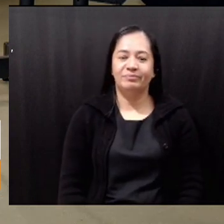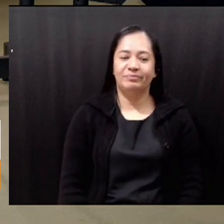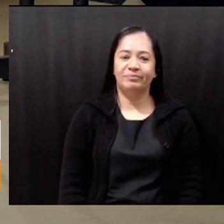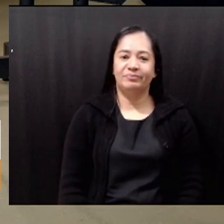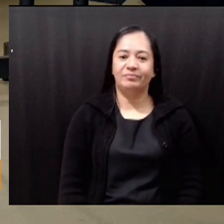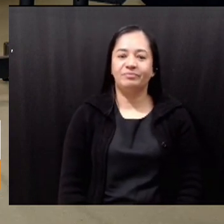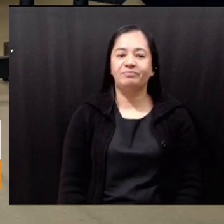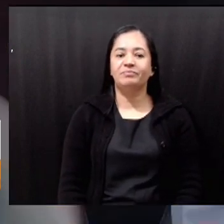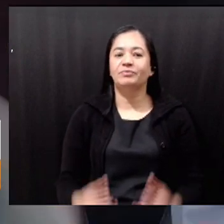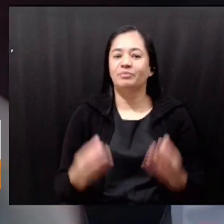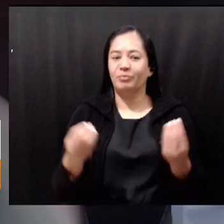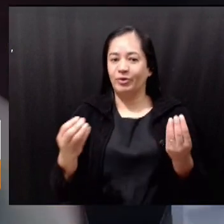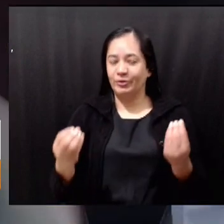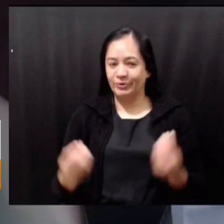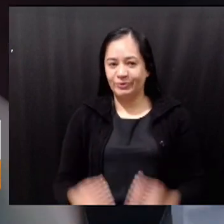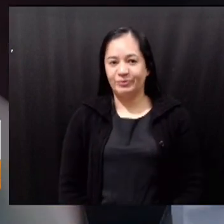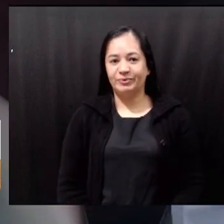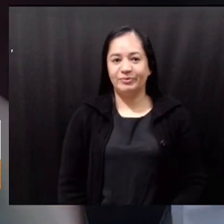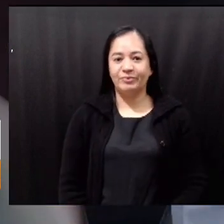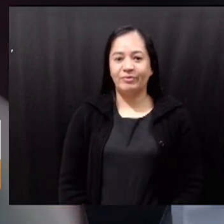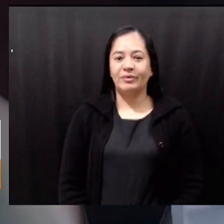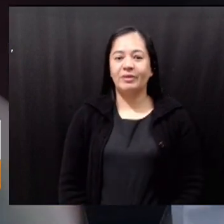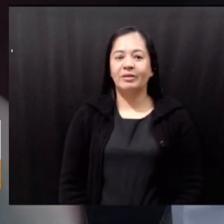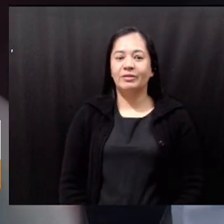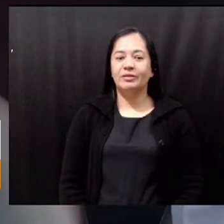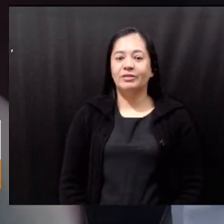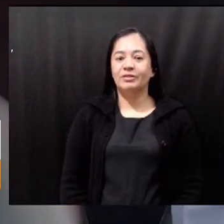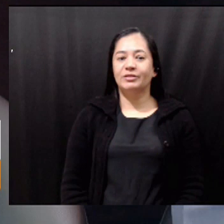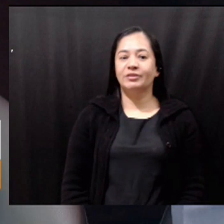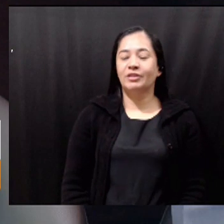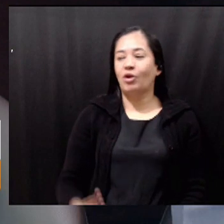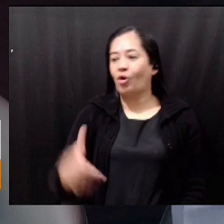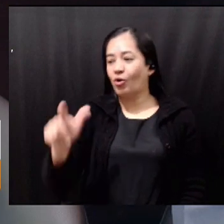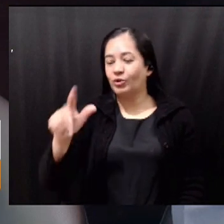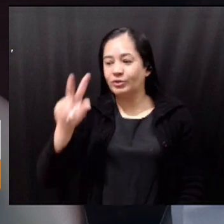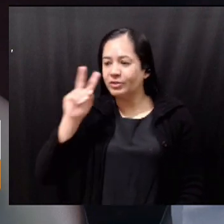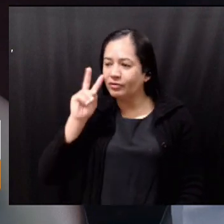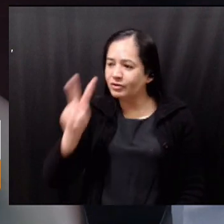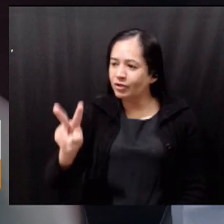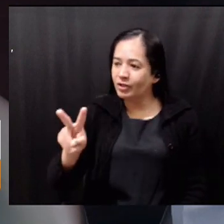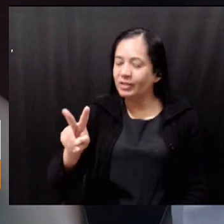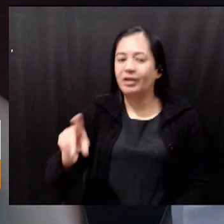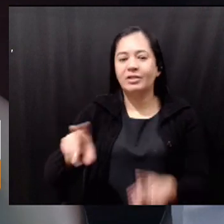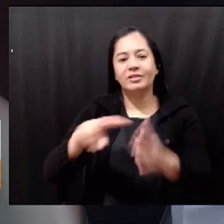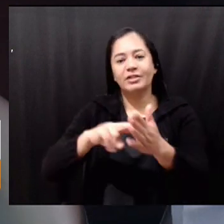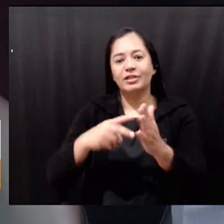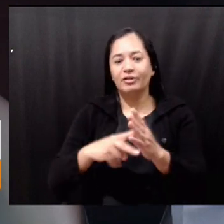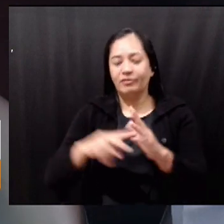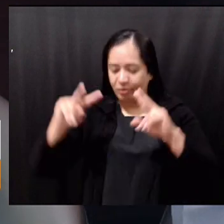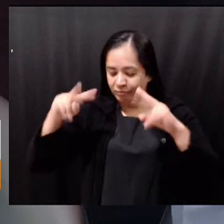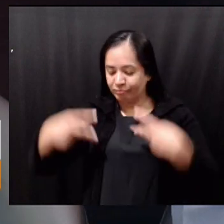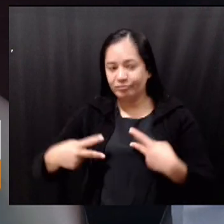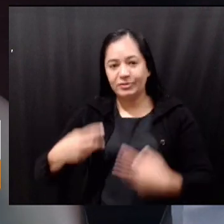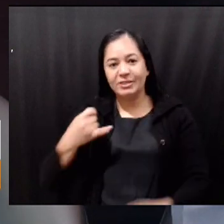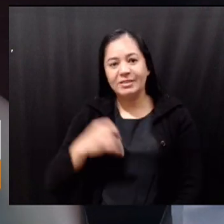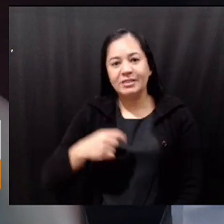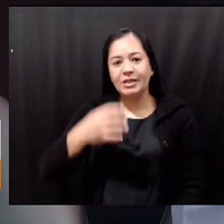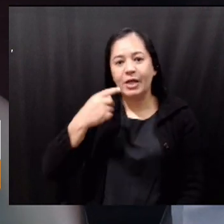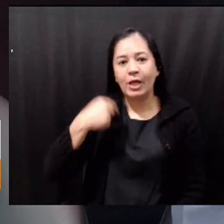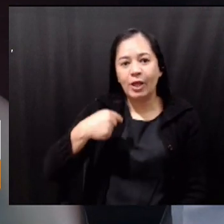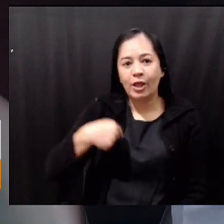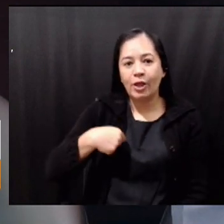bem, né, e eu acho que olhar para o outro também é olhar para a gente em vários momentos, né, então se eu destino, tempo